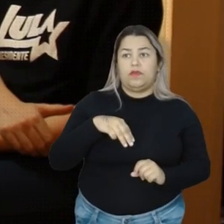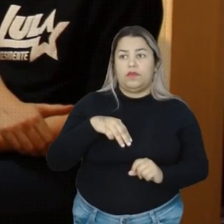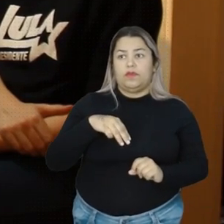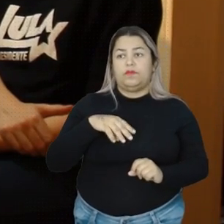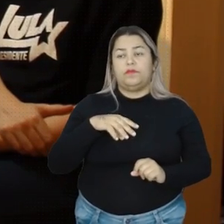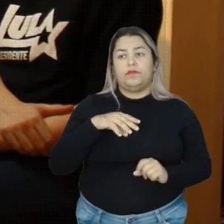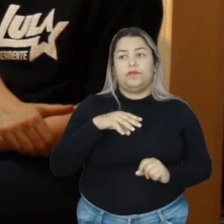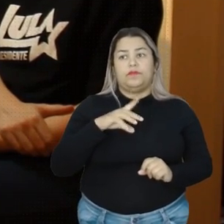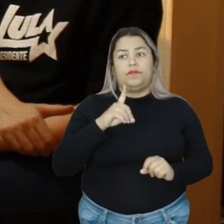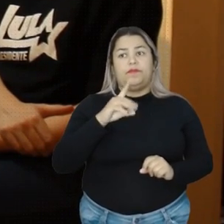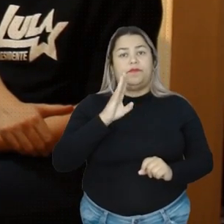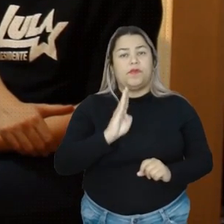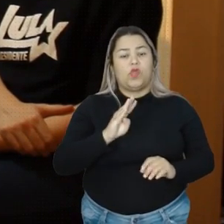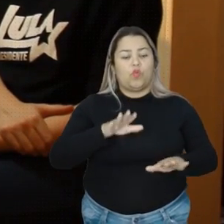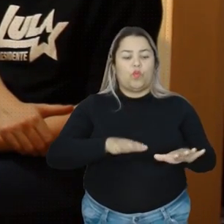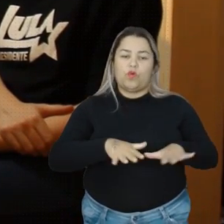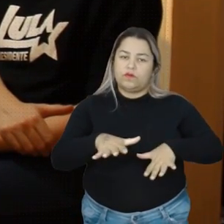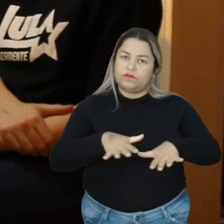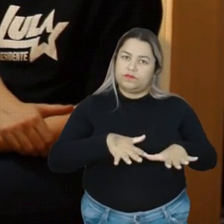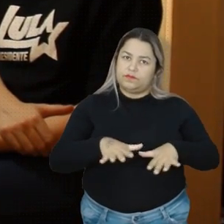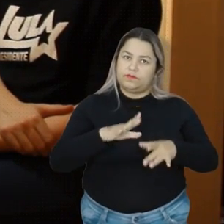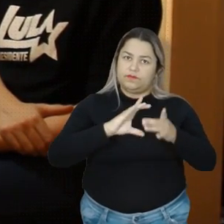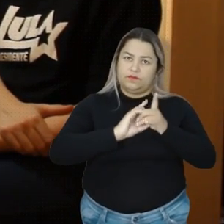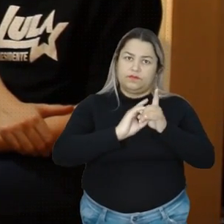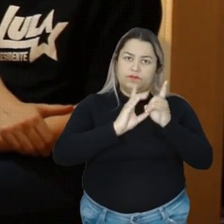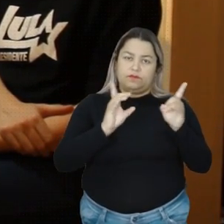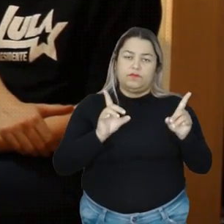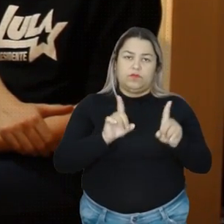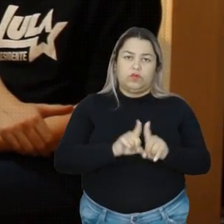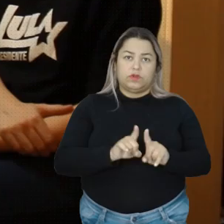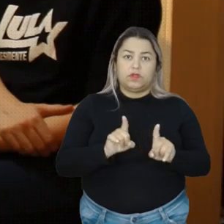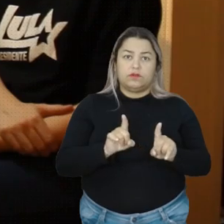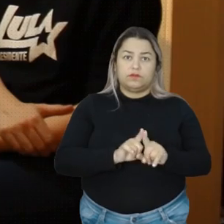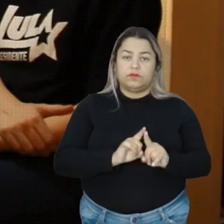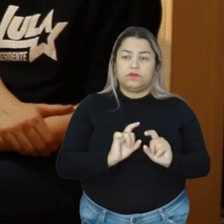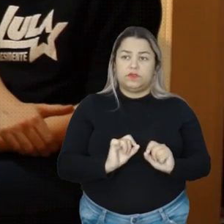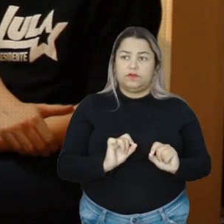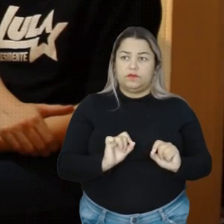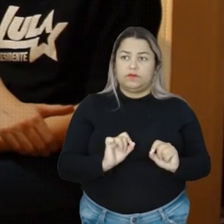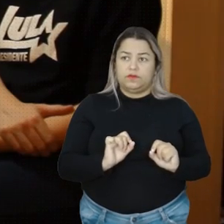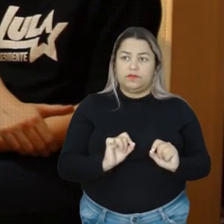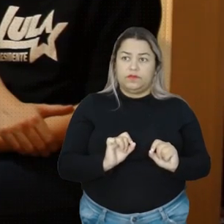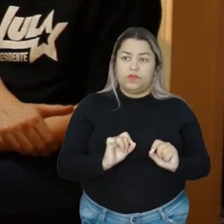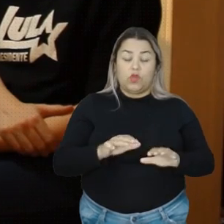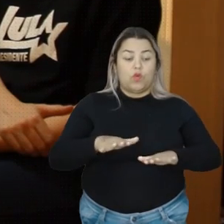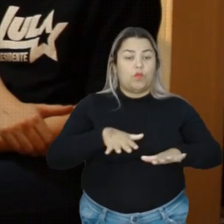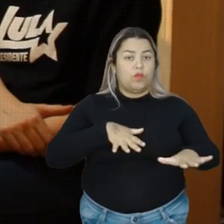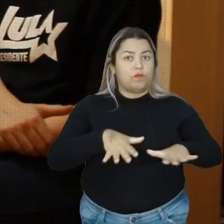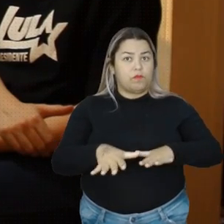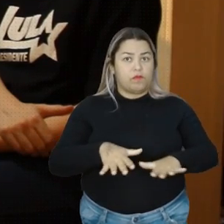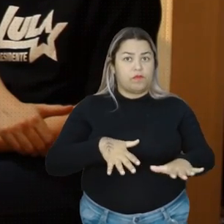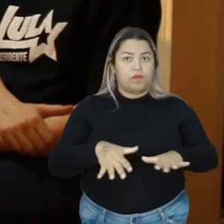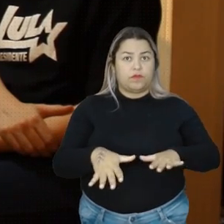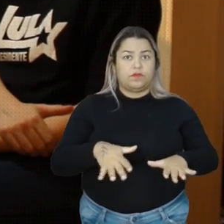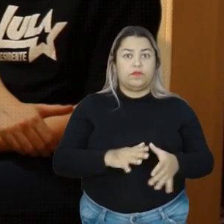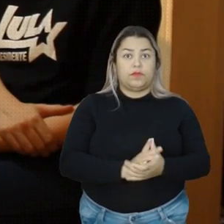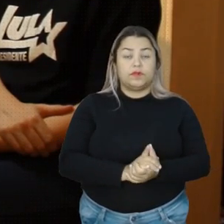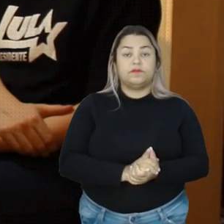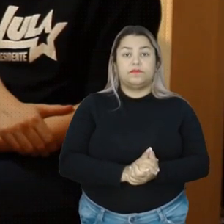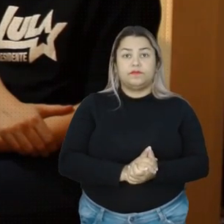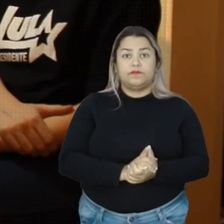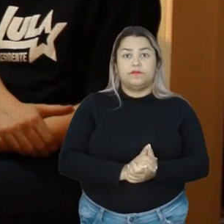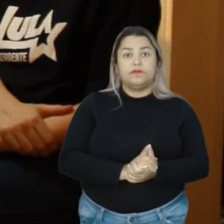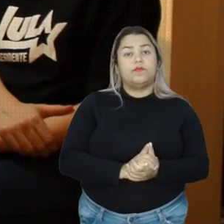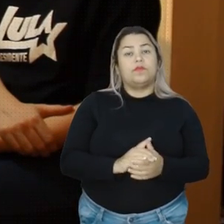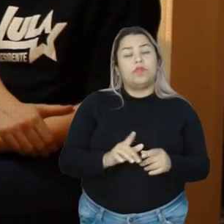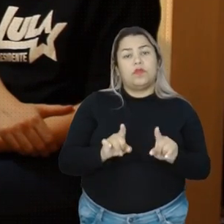MDB, né, era Movimento Democrático, né? Uhum. Não, era um movimento. Uhum. E que tinha essa